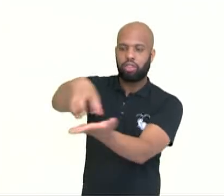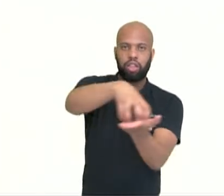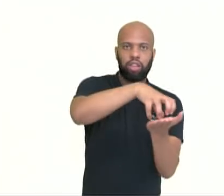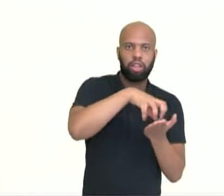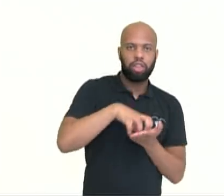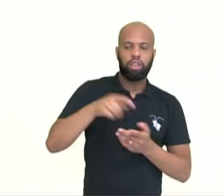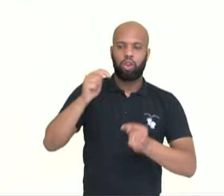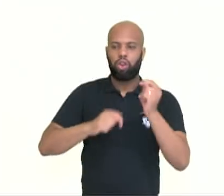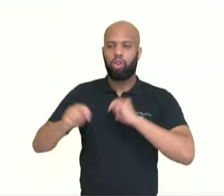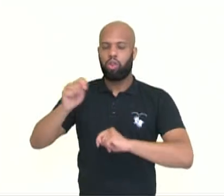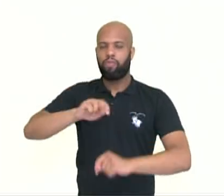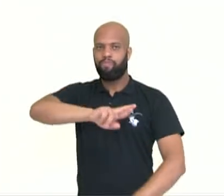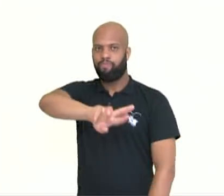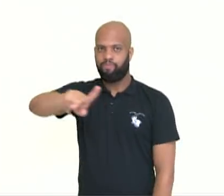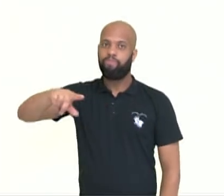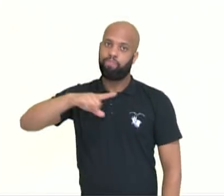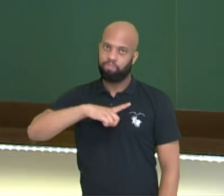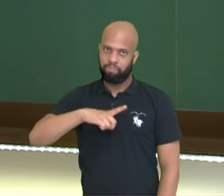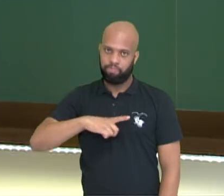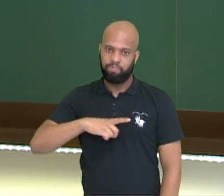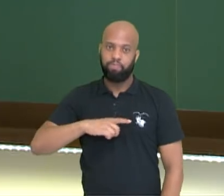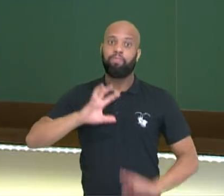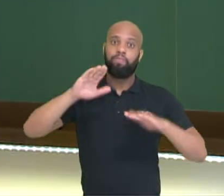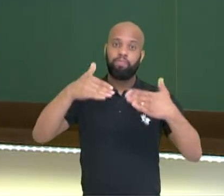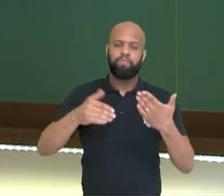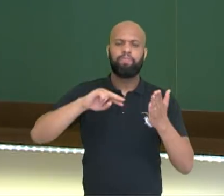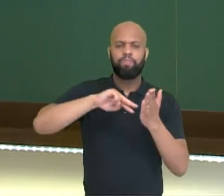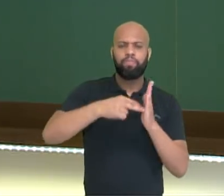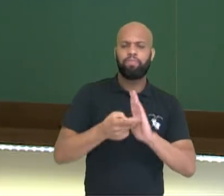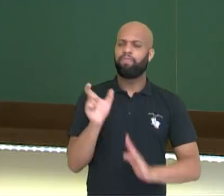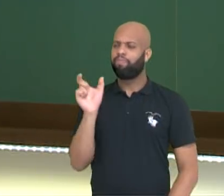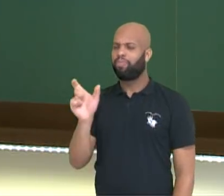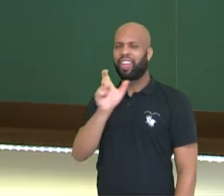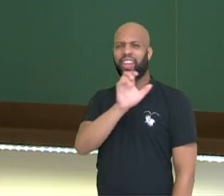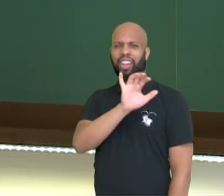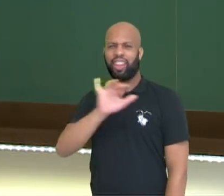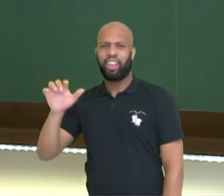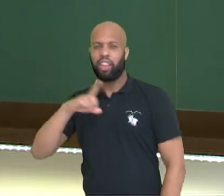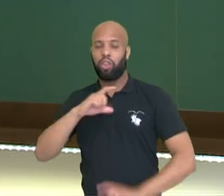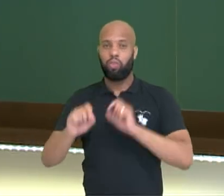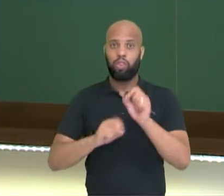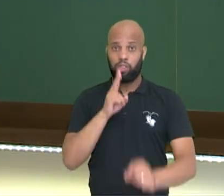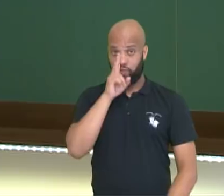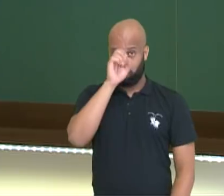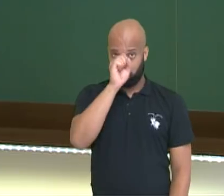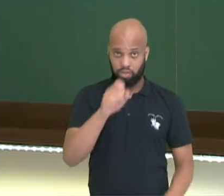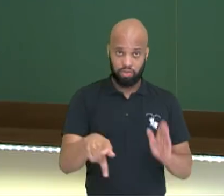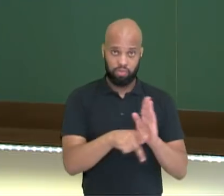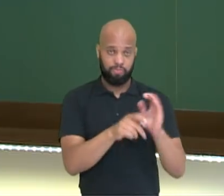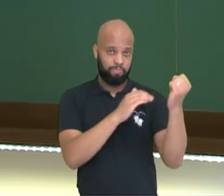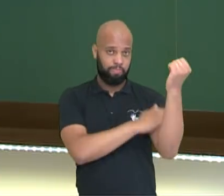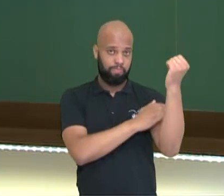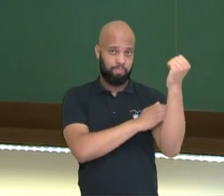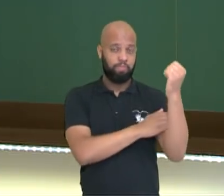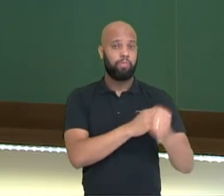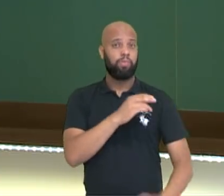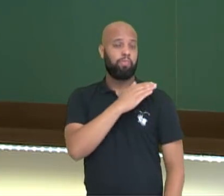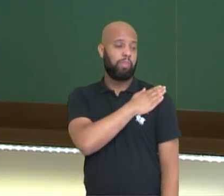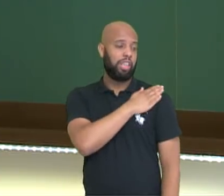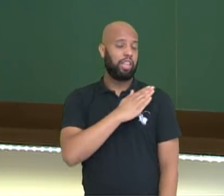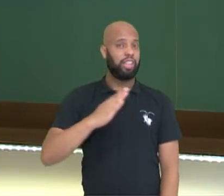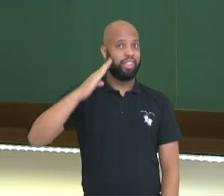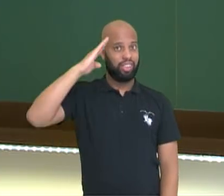em unimultipolaridade, nós estamos falando de poderio militar, ou seja, o poderio militar hoje ele ainda